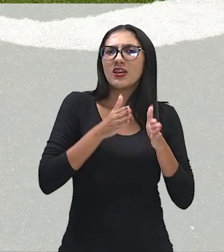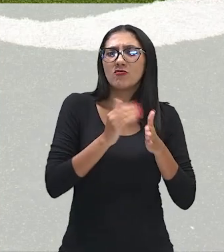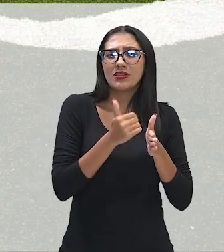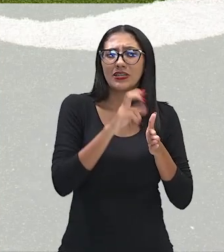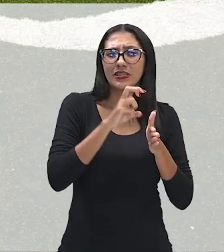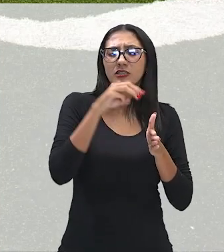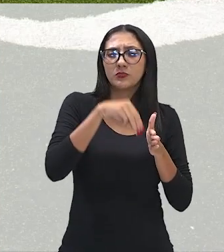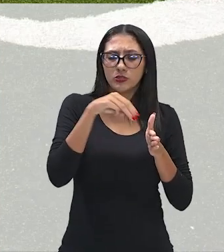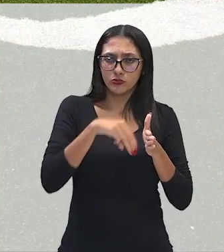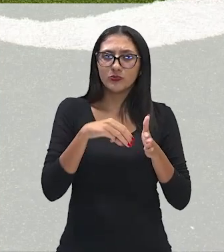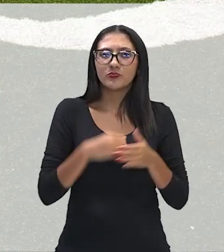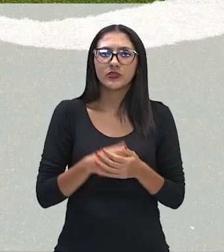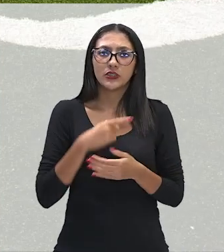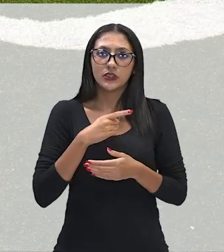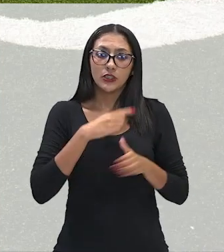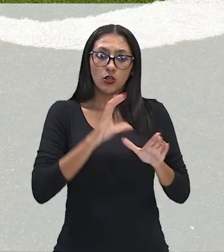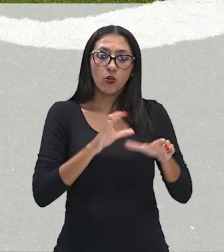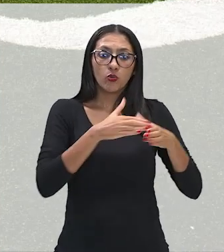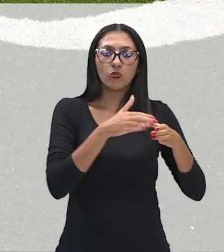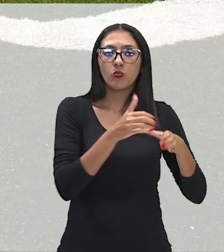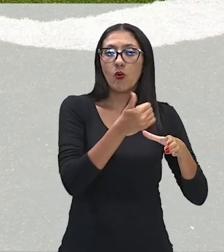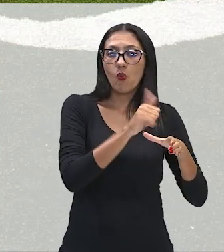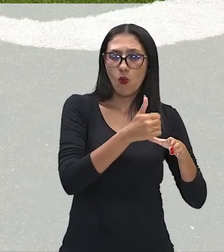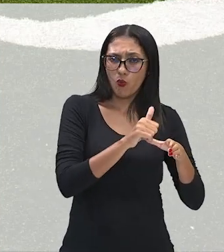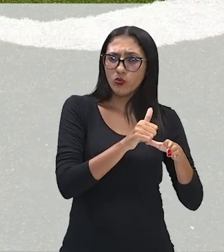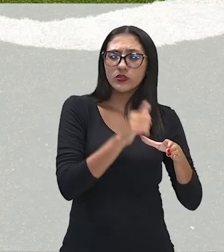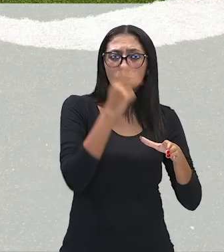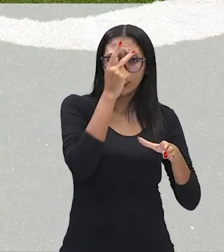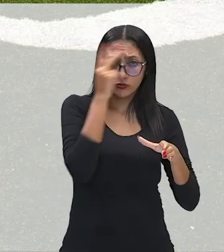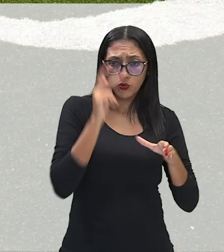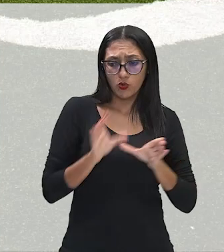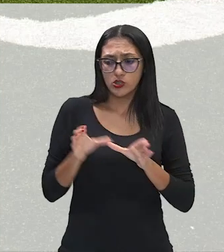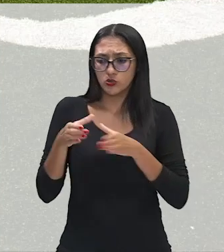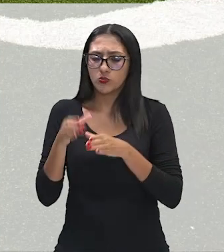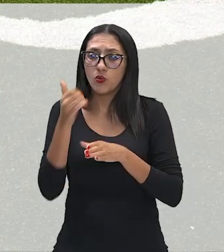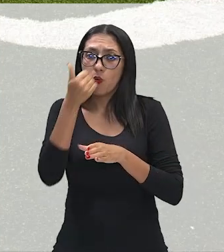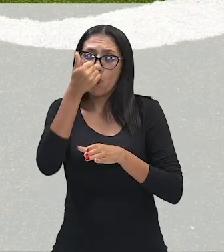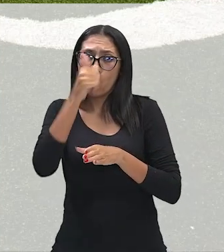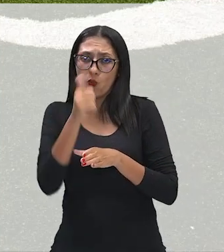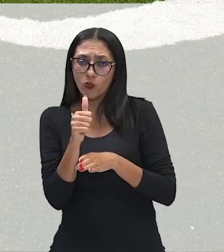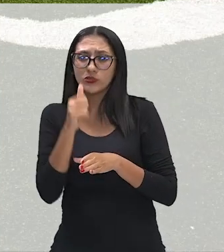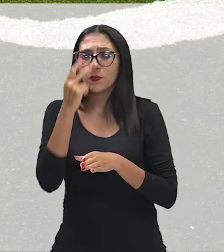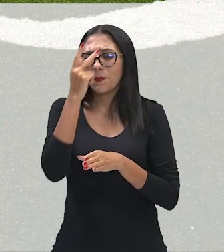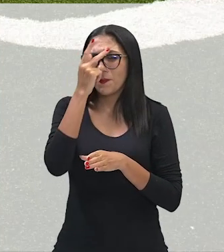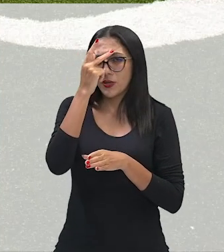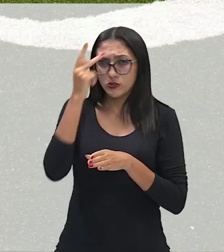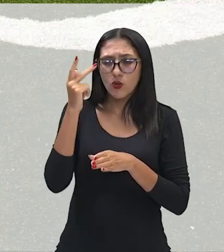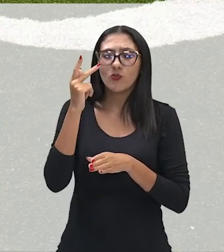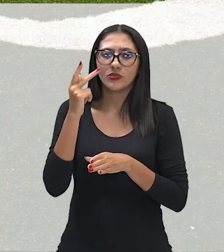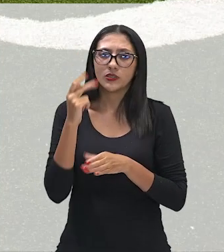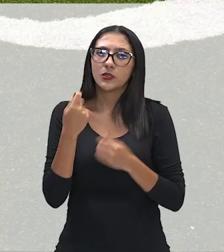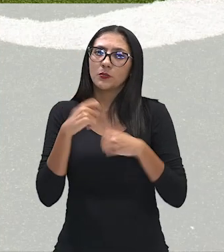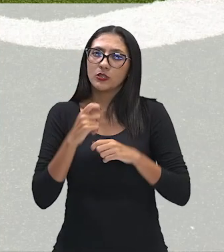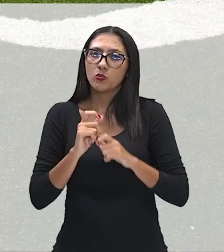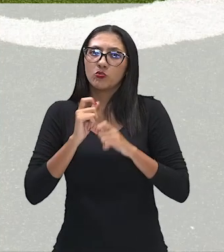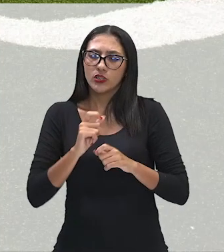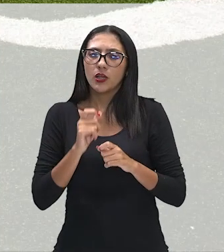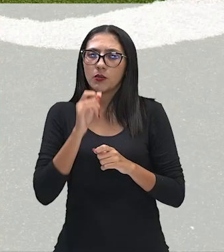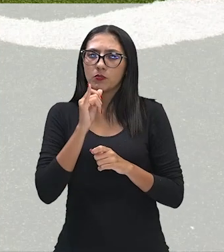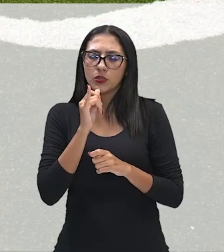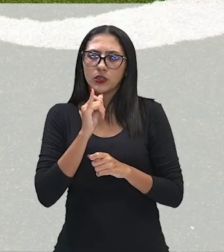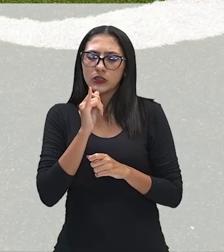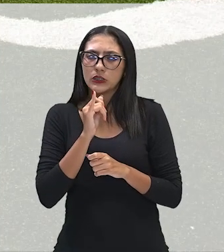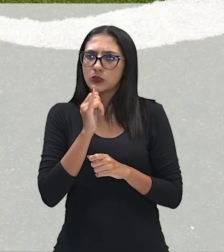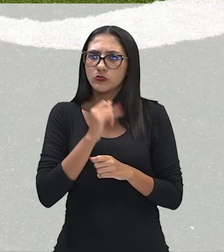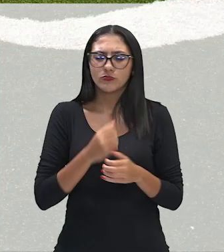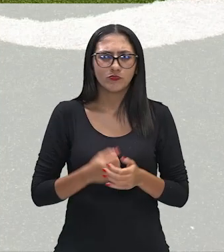2 times com 11 jogadores se revezam em ataque e defesa. Um time completo de